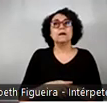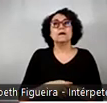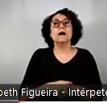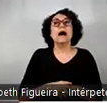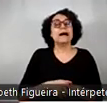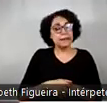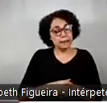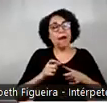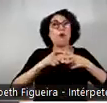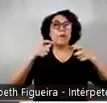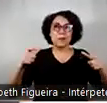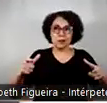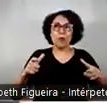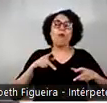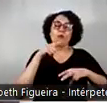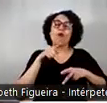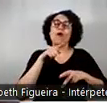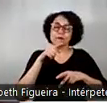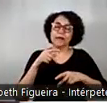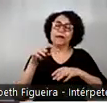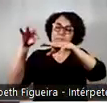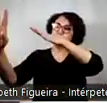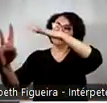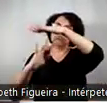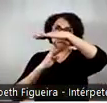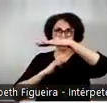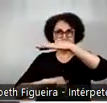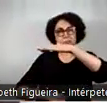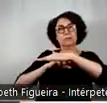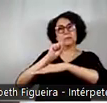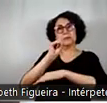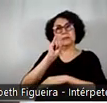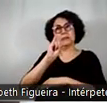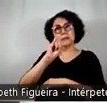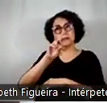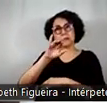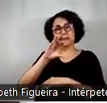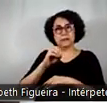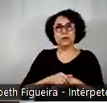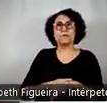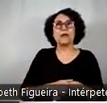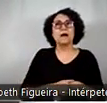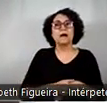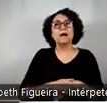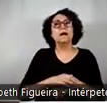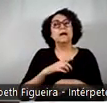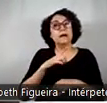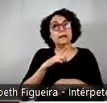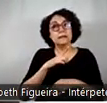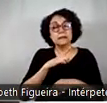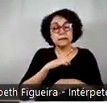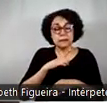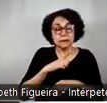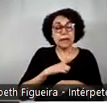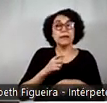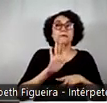migratório de pessoas da Síria. É aquele filme Narradoras no Netflix. Então,